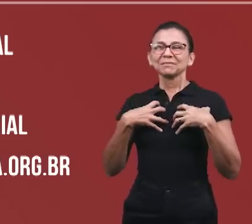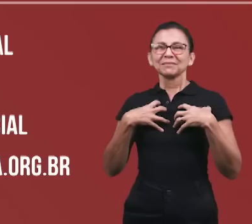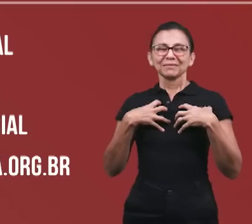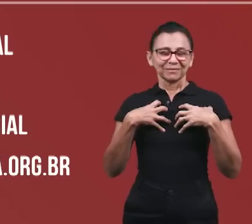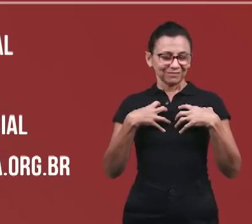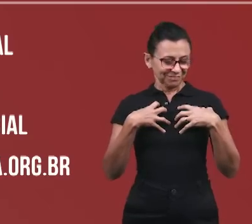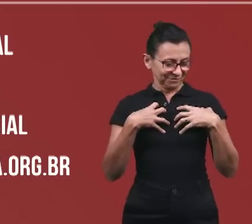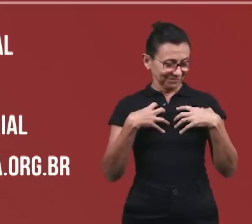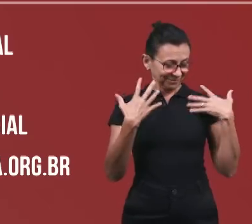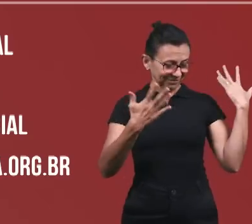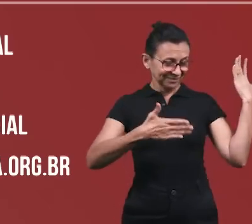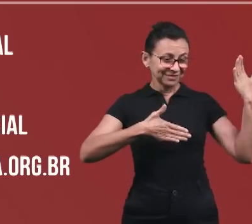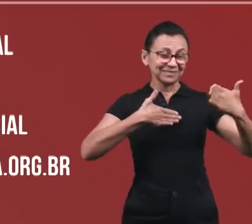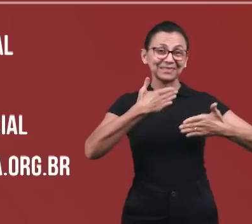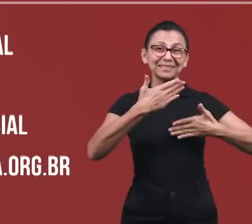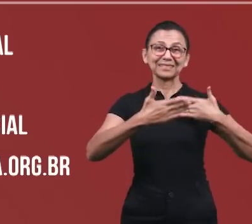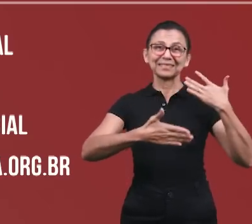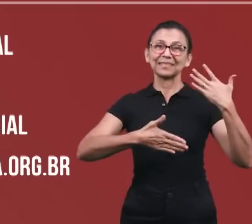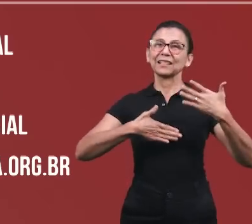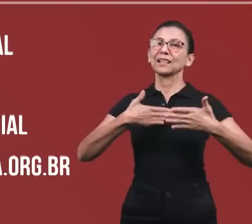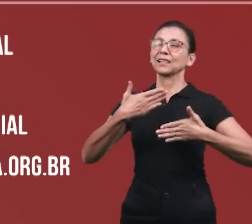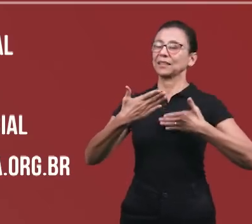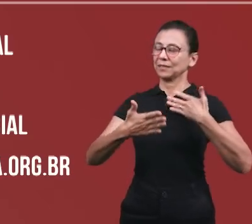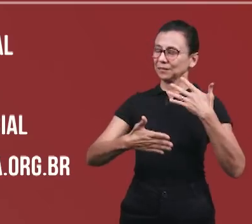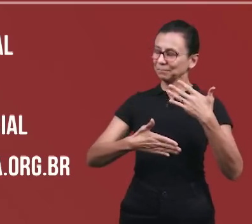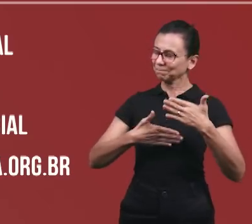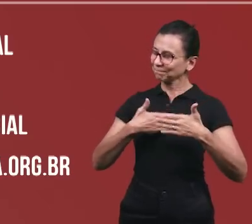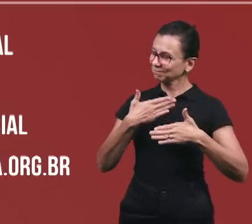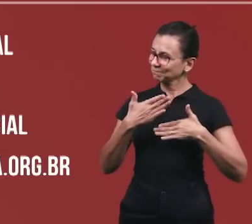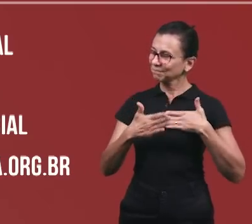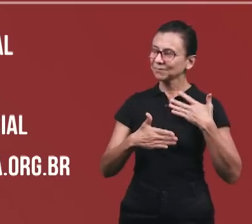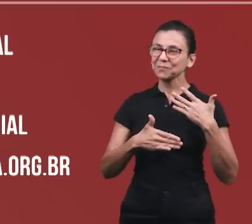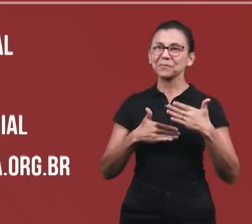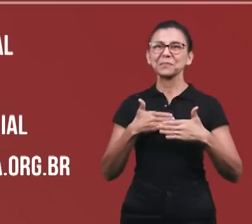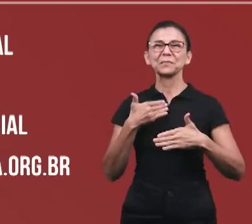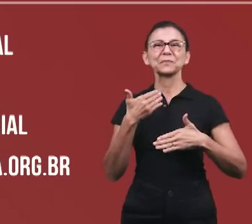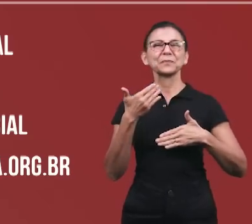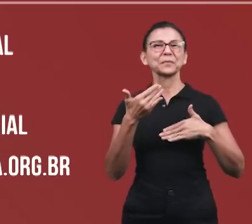que traz gozo ao coração,